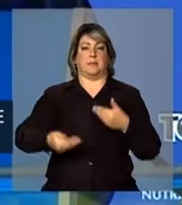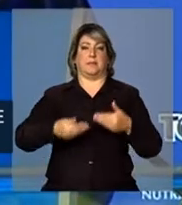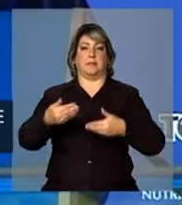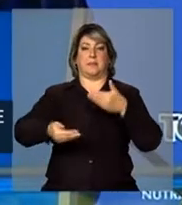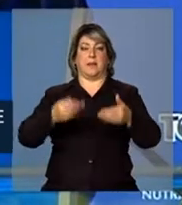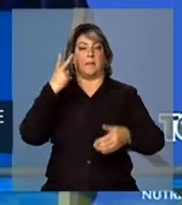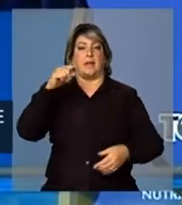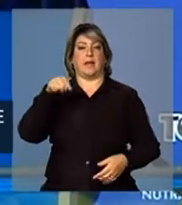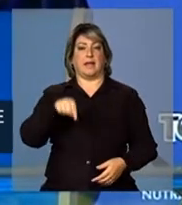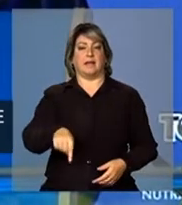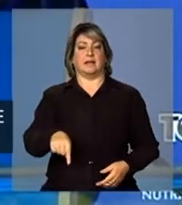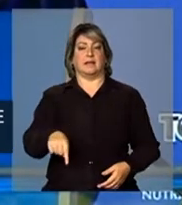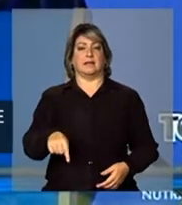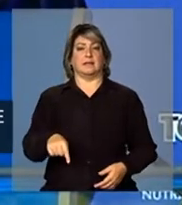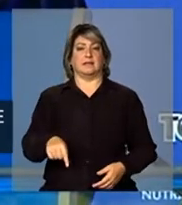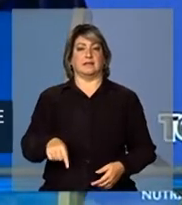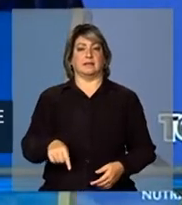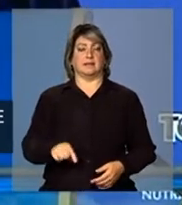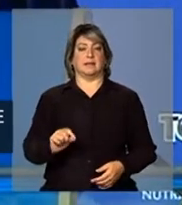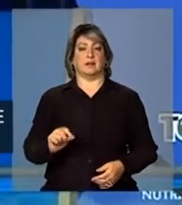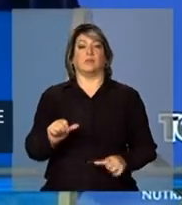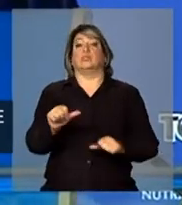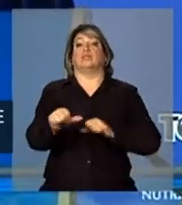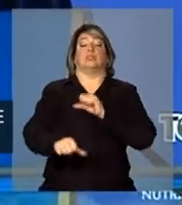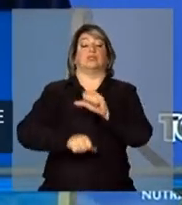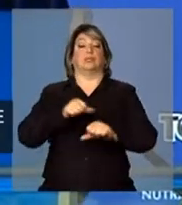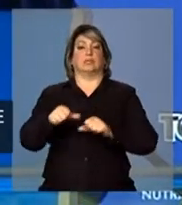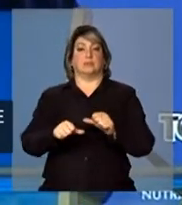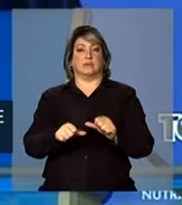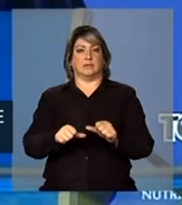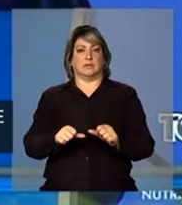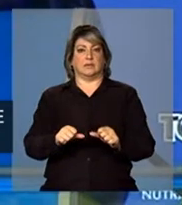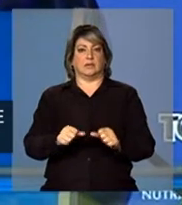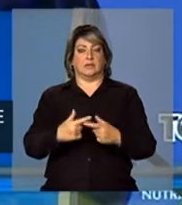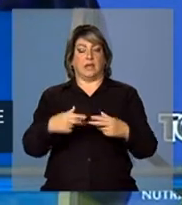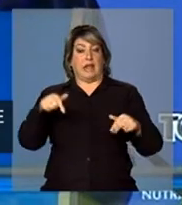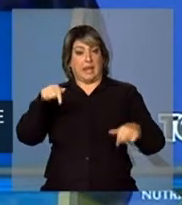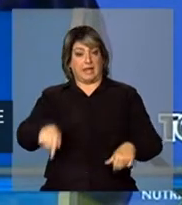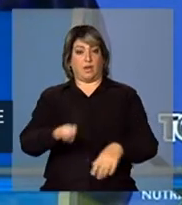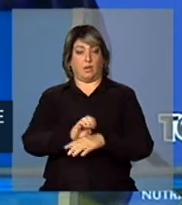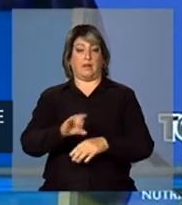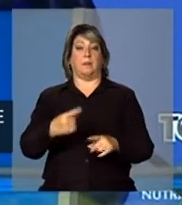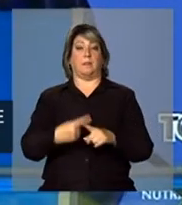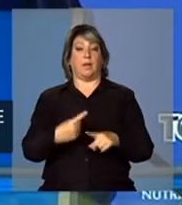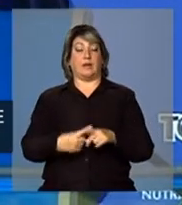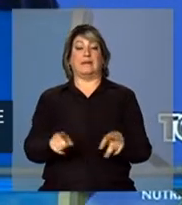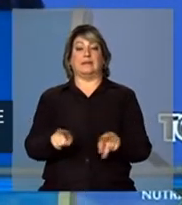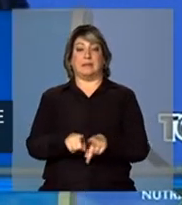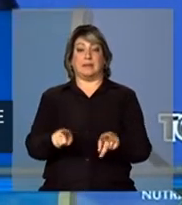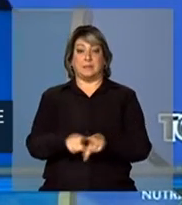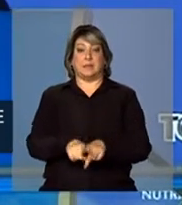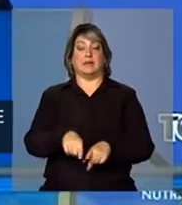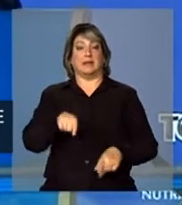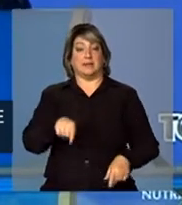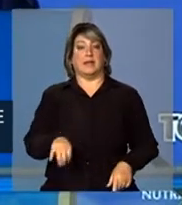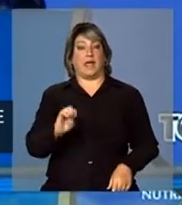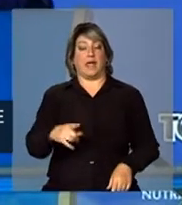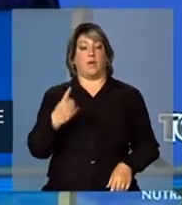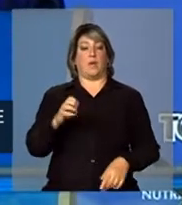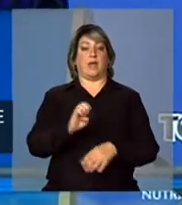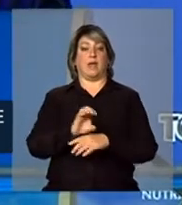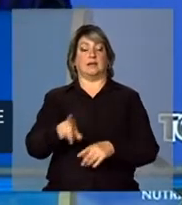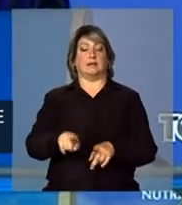essa, eu diria assim, mudança ou transformação aqui no estado, porque, além disso, será um estado não